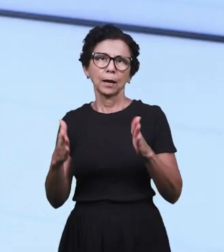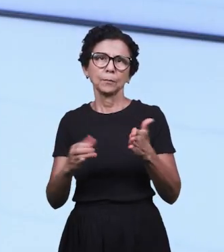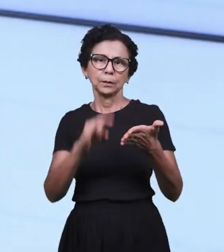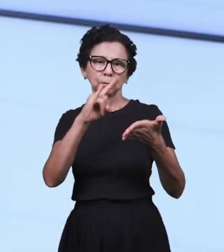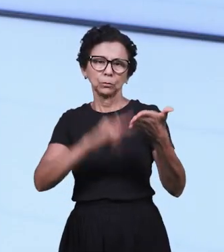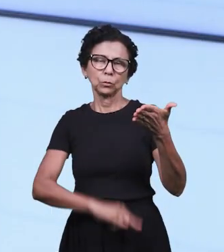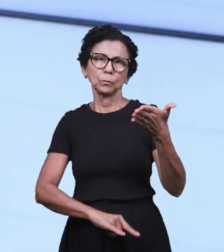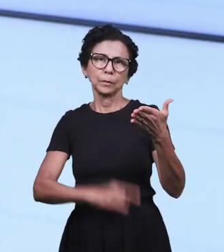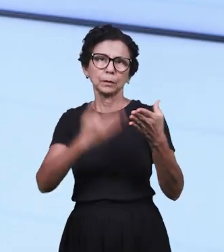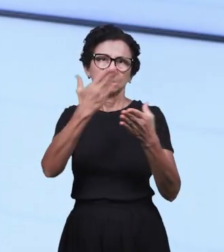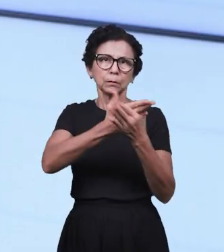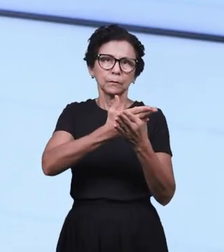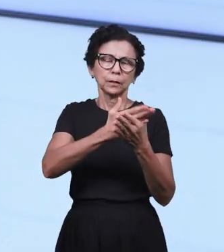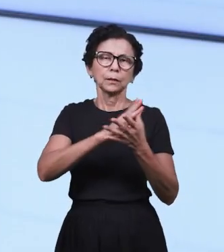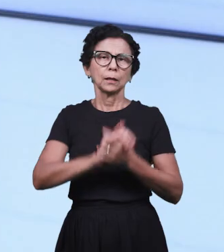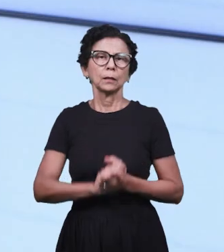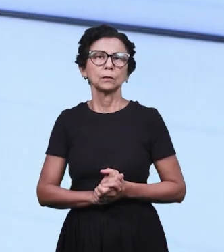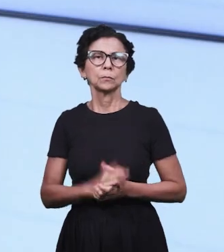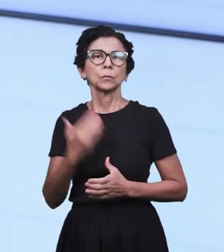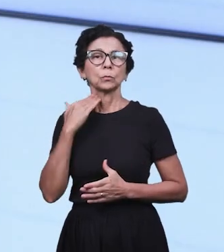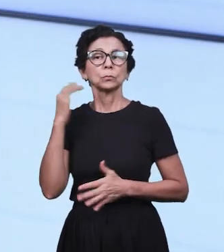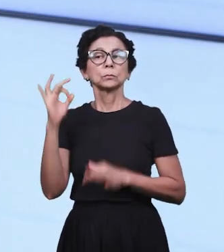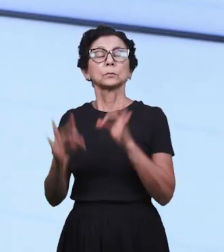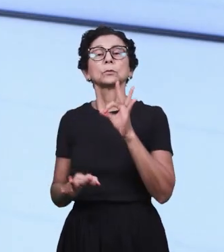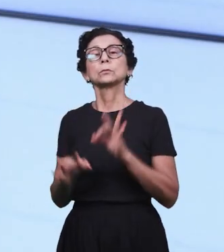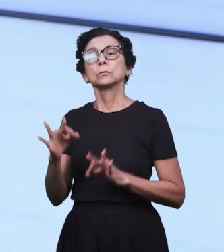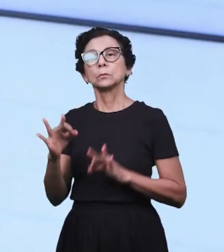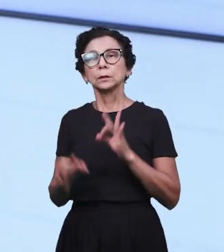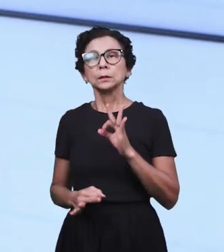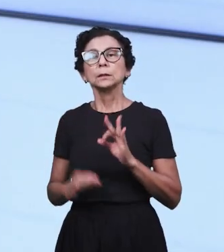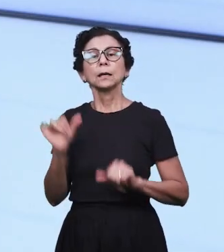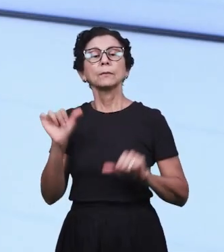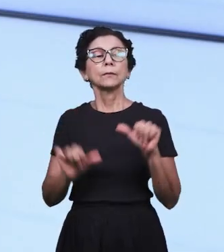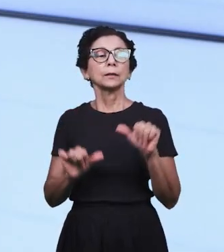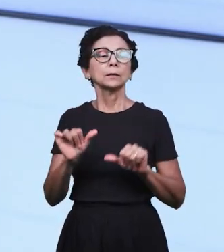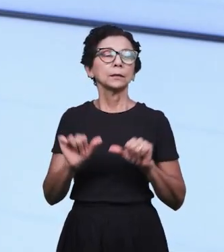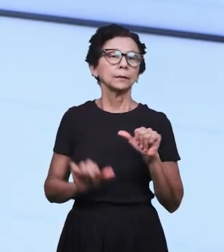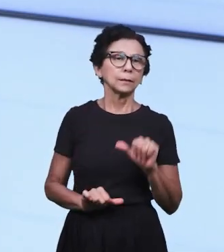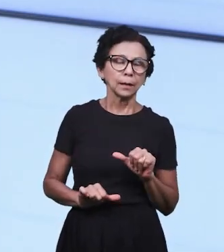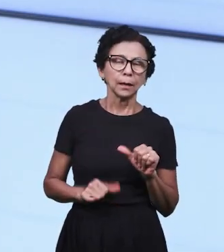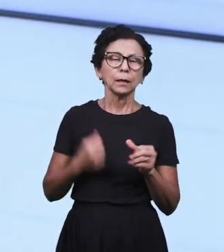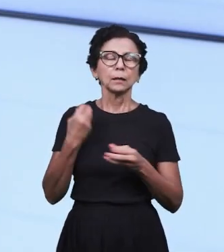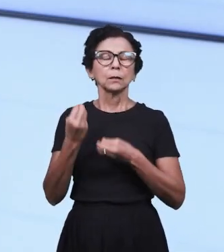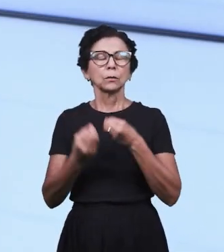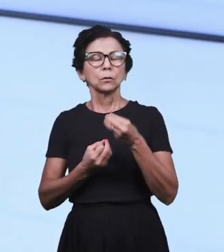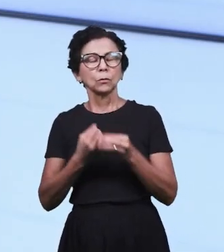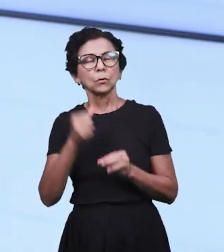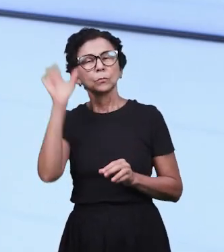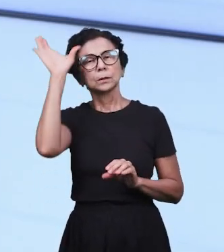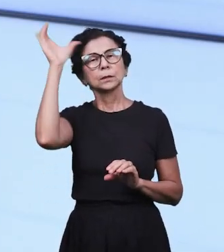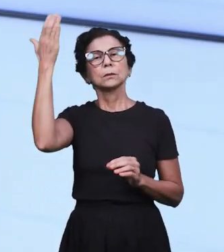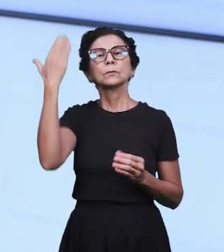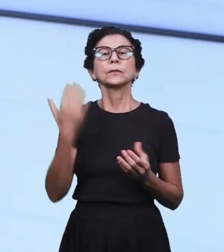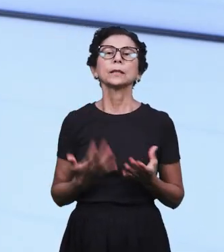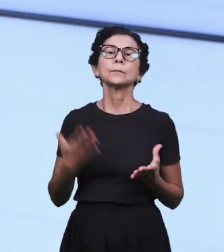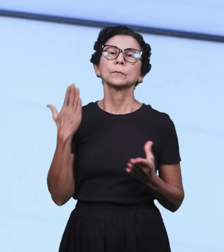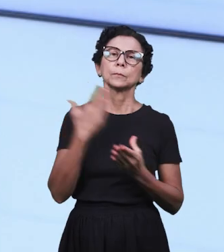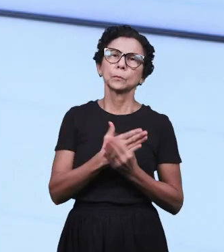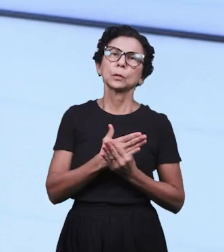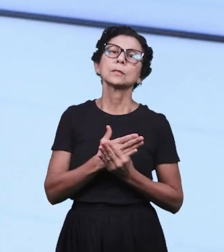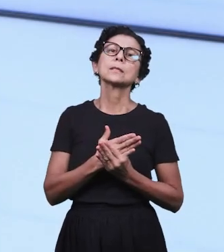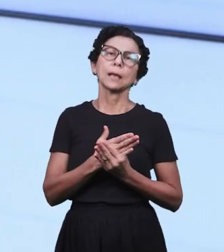inventário, porque o juiz vai trazer isso, né, ali dentro de um processo para que a coisa ela